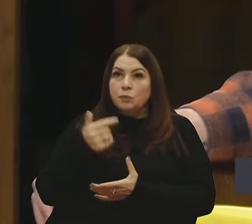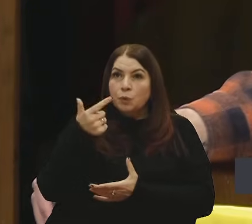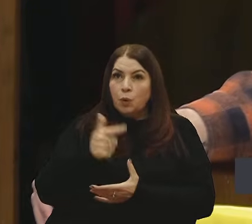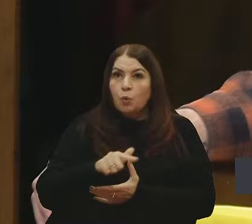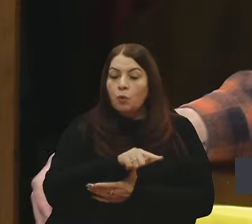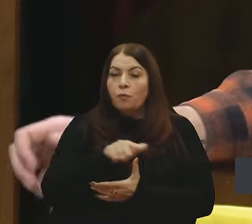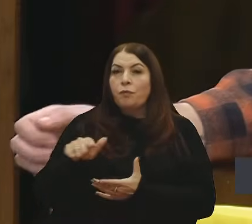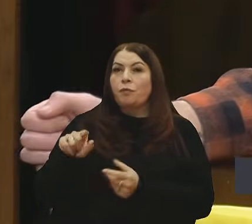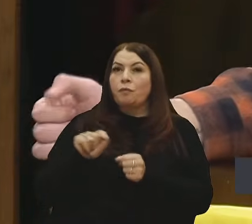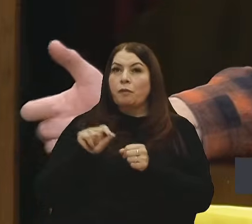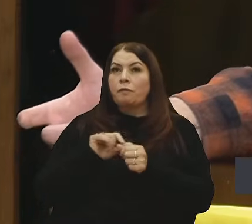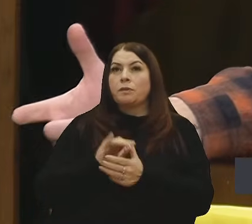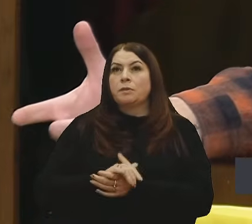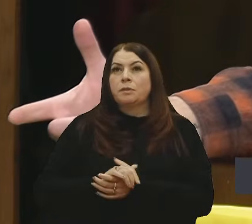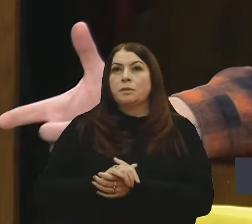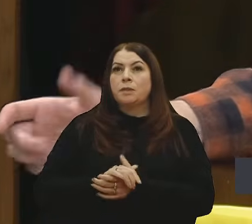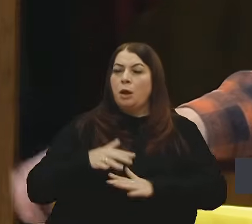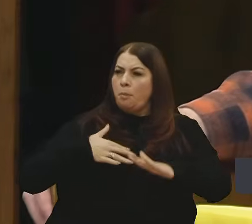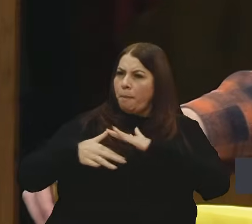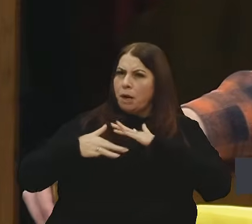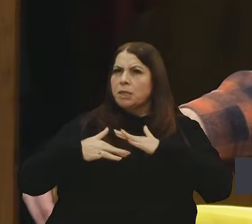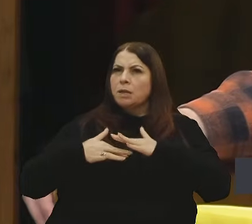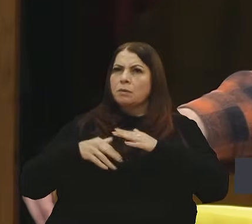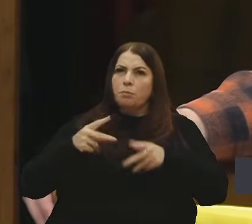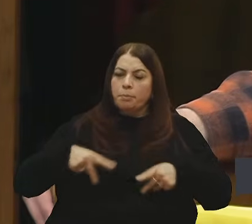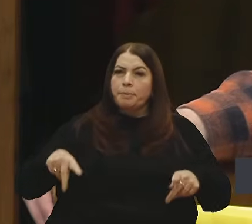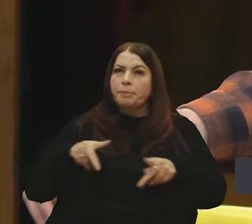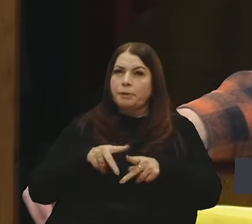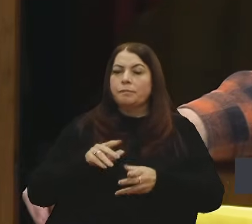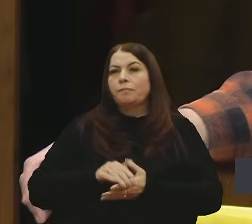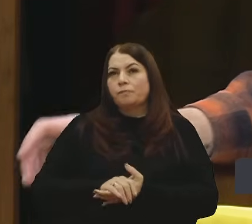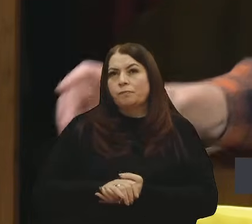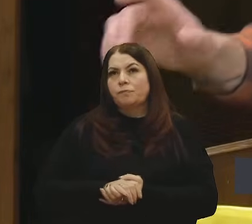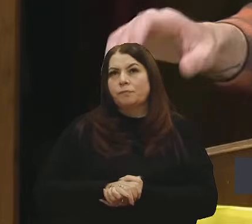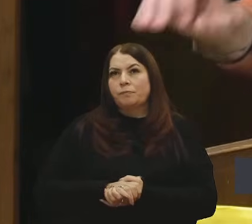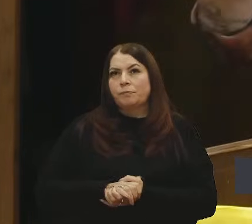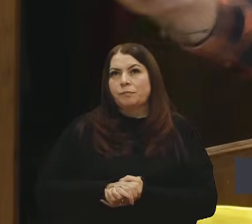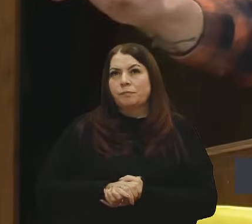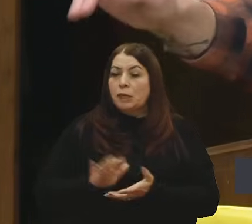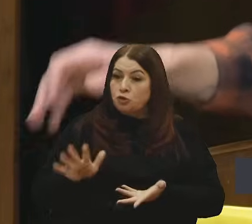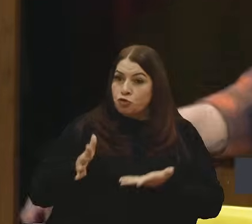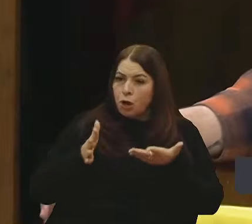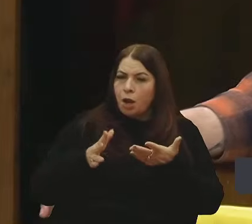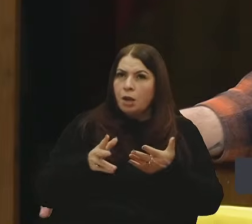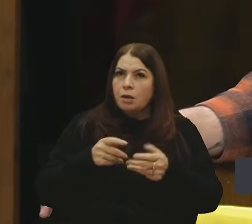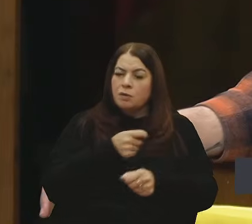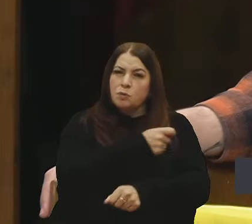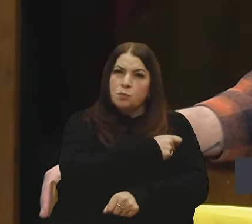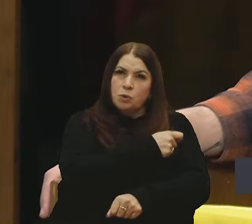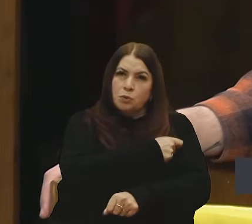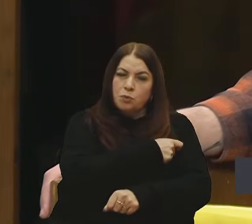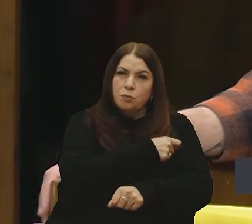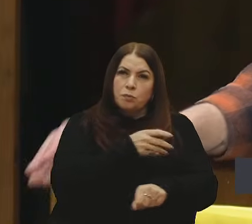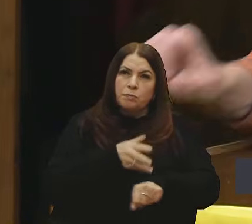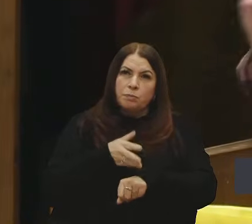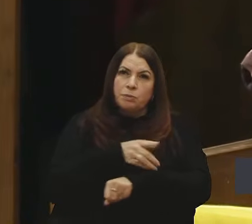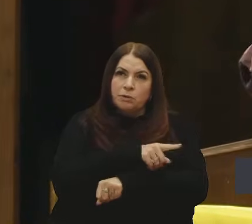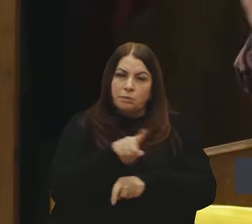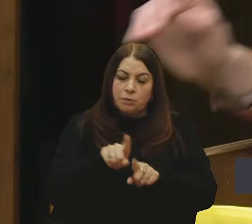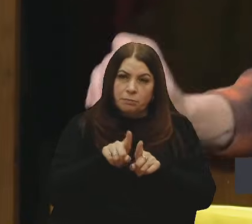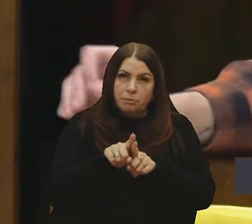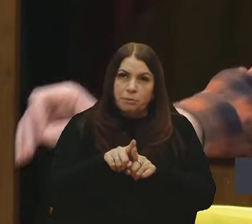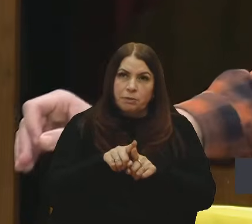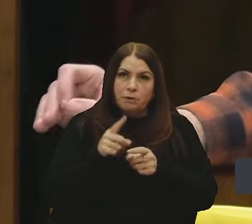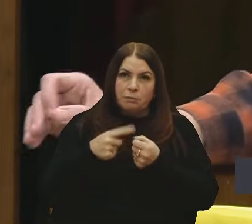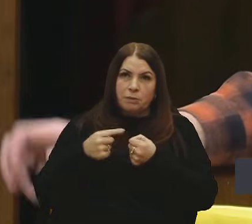novamente, fazer essa mobilização popular. Instigar os alunos a participarem disso daí também. Numa